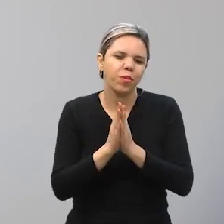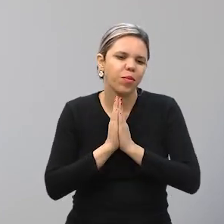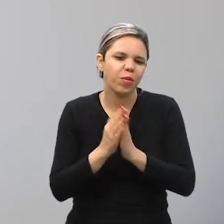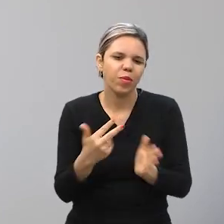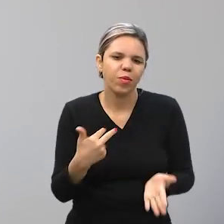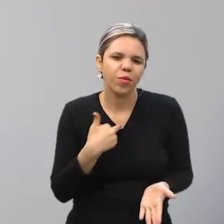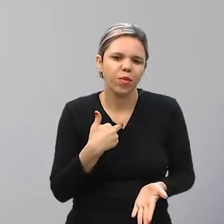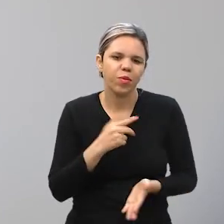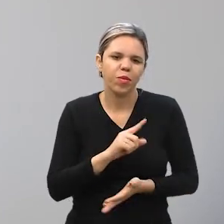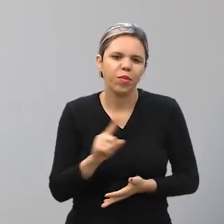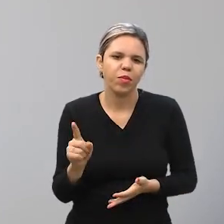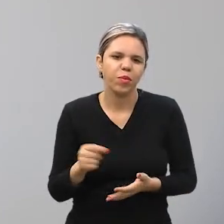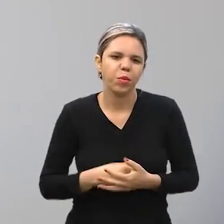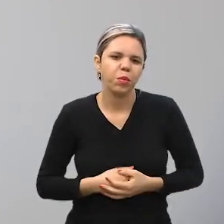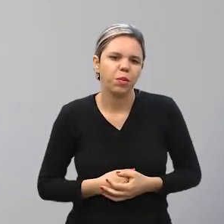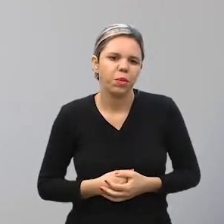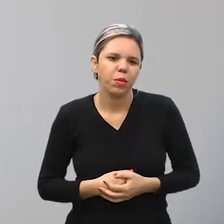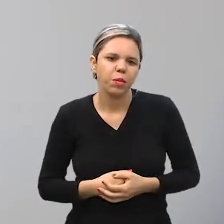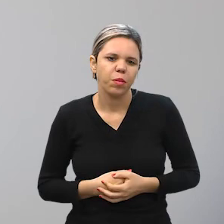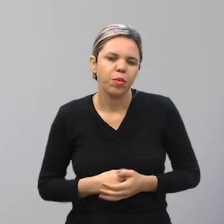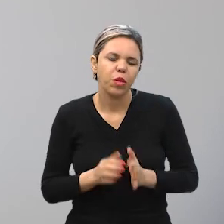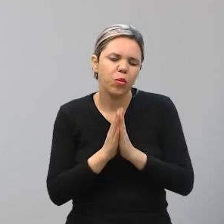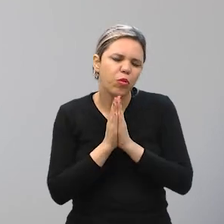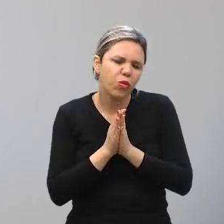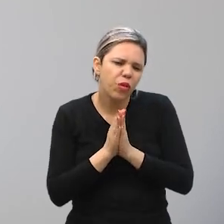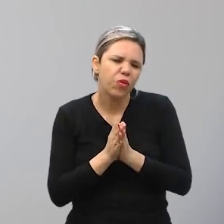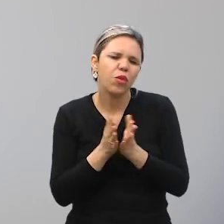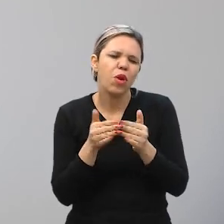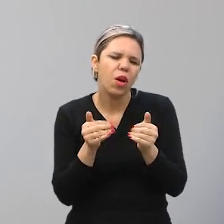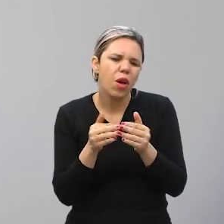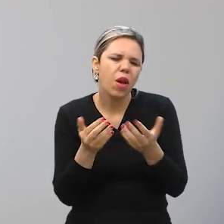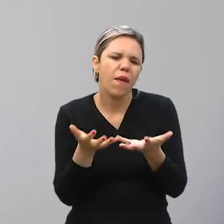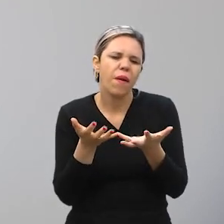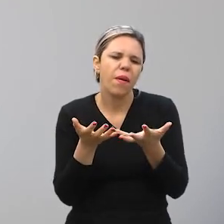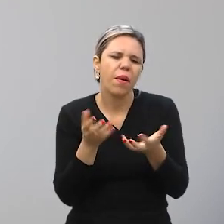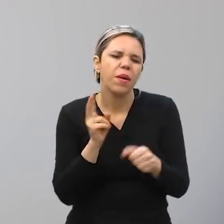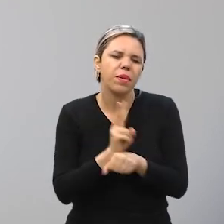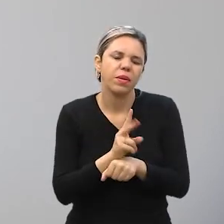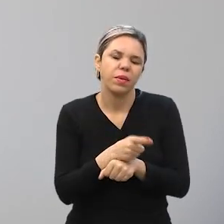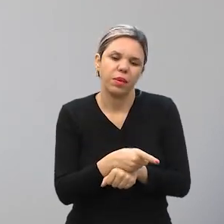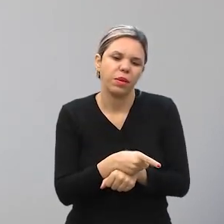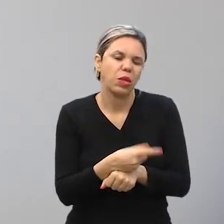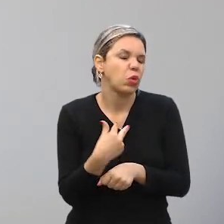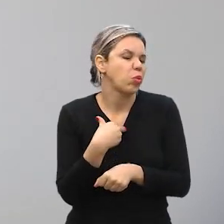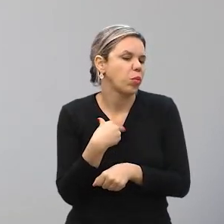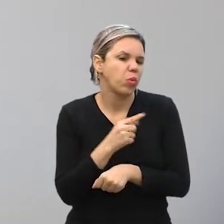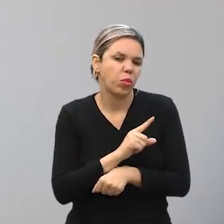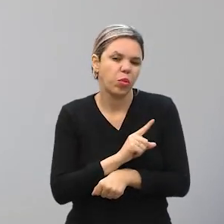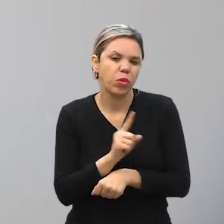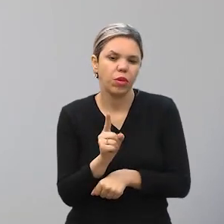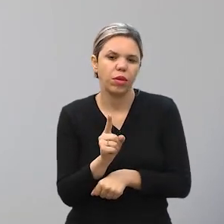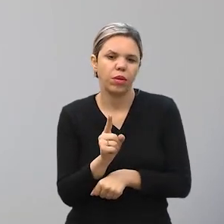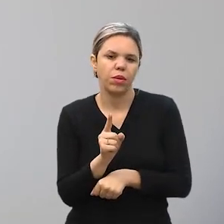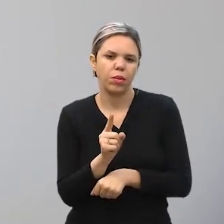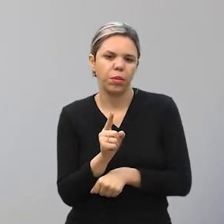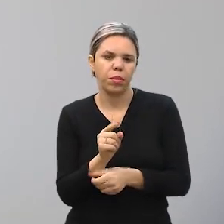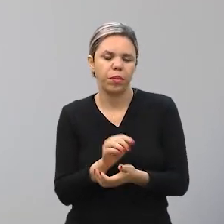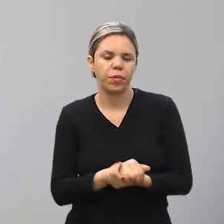não posso, meu filho. Tia, mas eu quero que você cuide. Mas eu não posso, André.